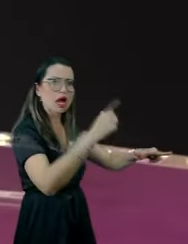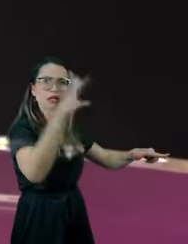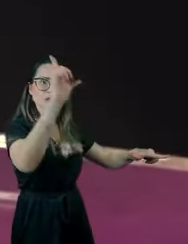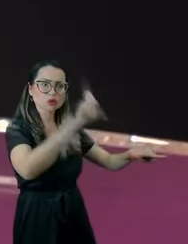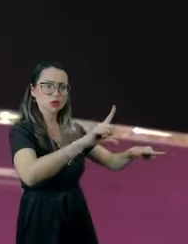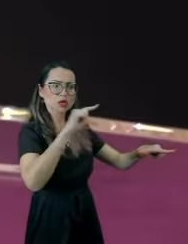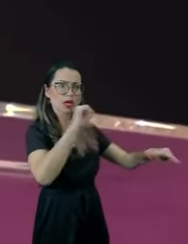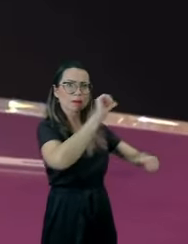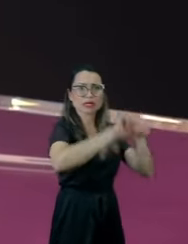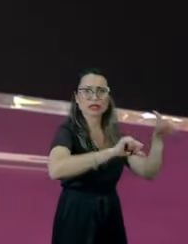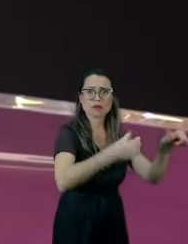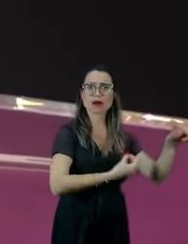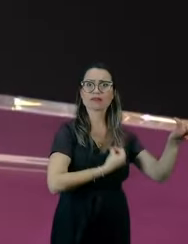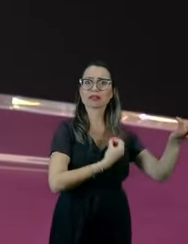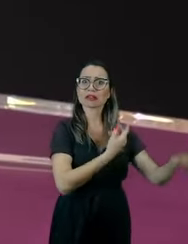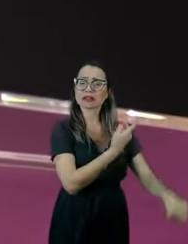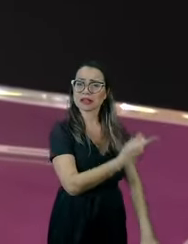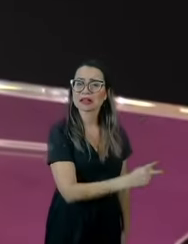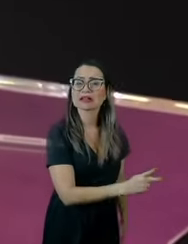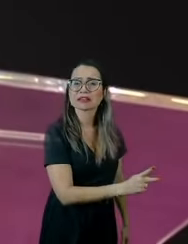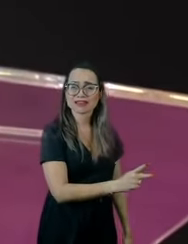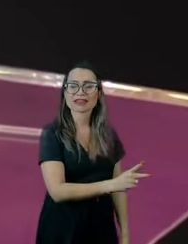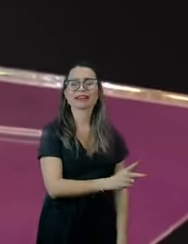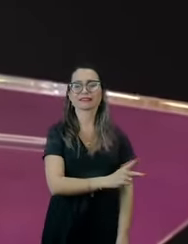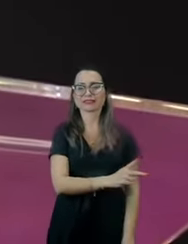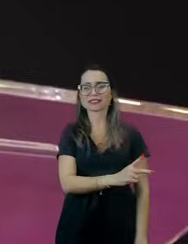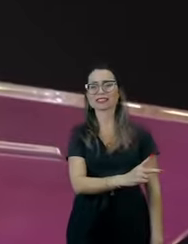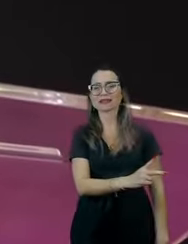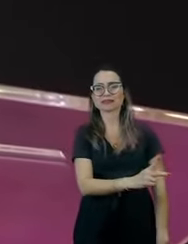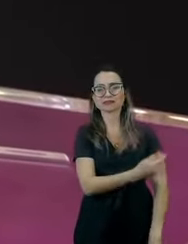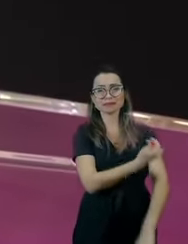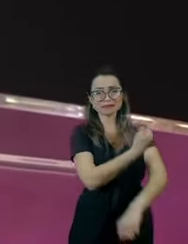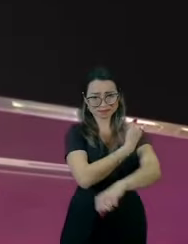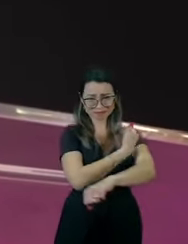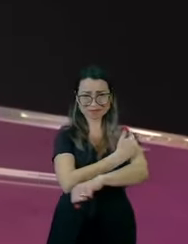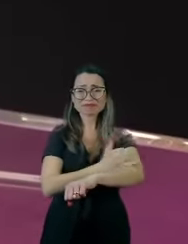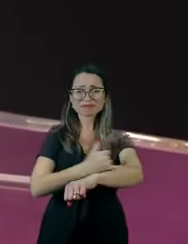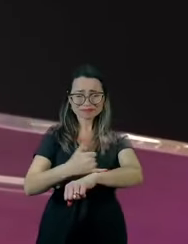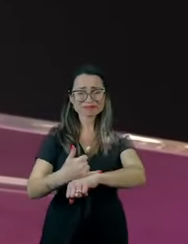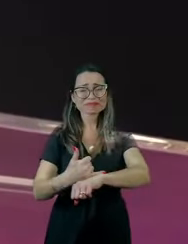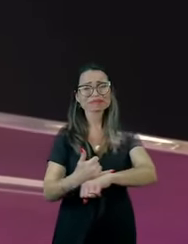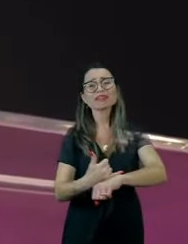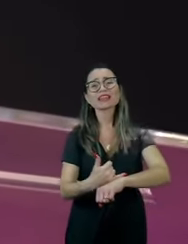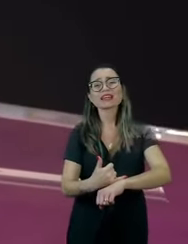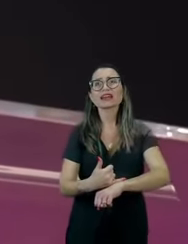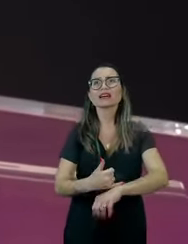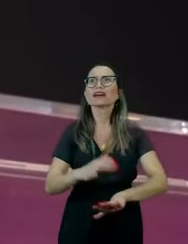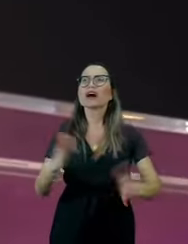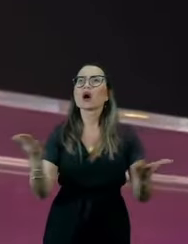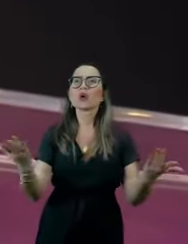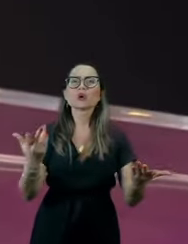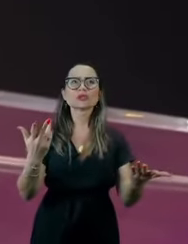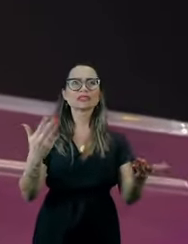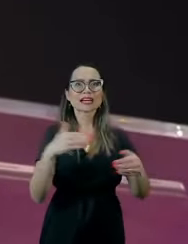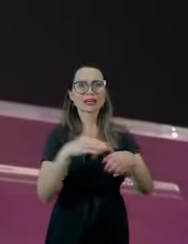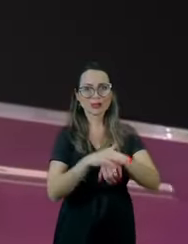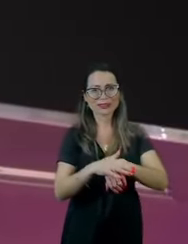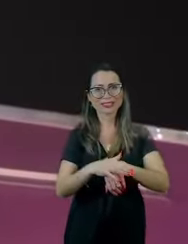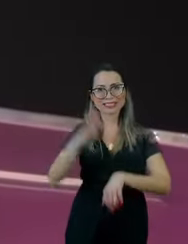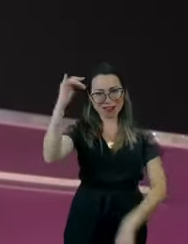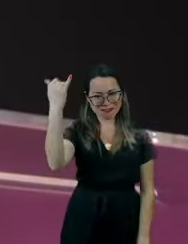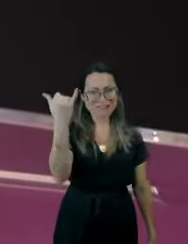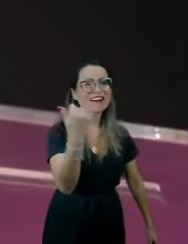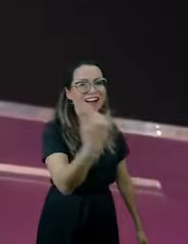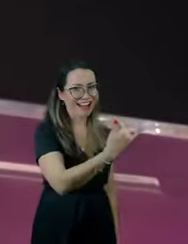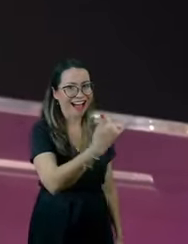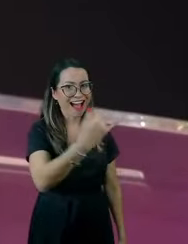a vida dele. Talvez essa noite aqui para você seja uma Betel de Deus. Você vai sair dessa noite mancando,